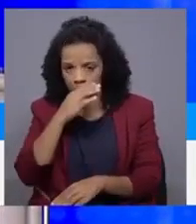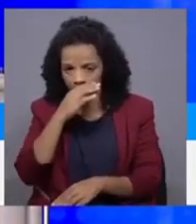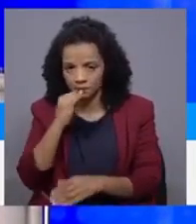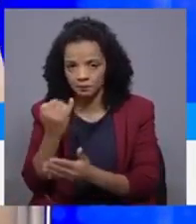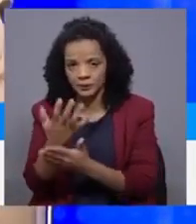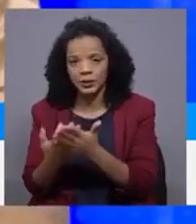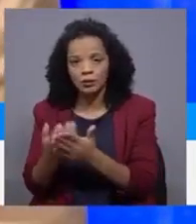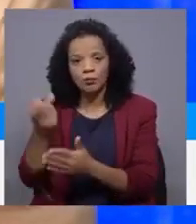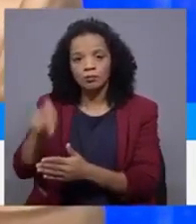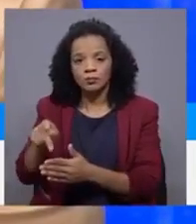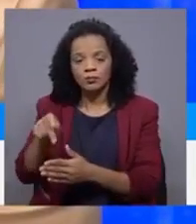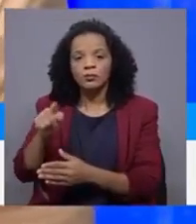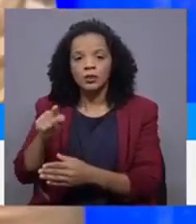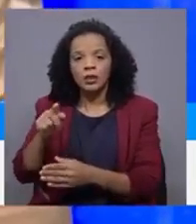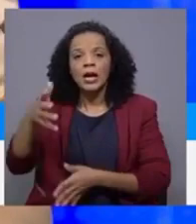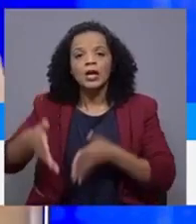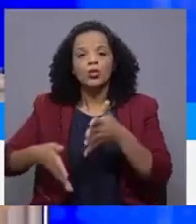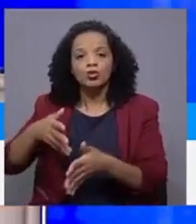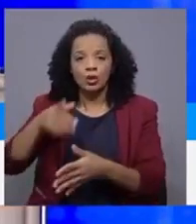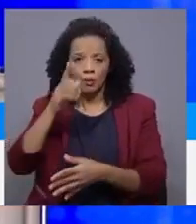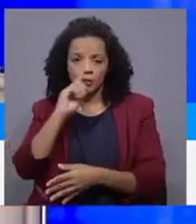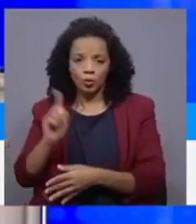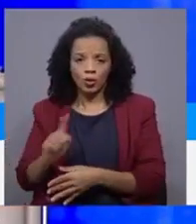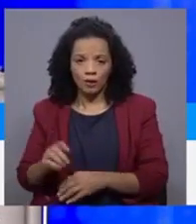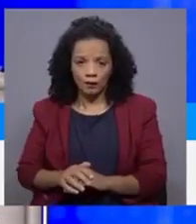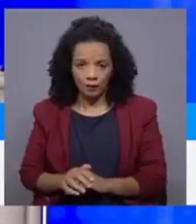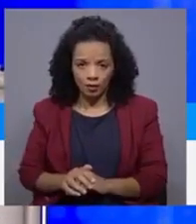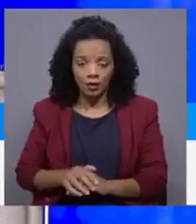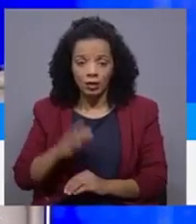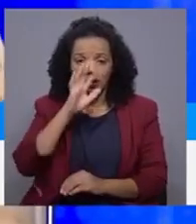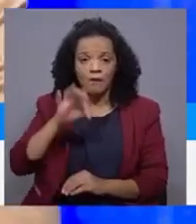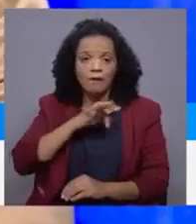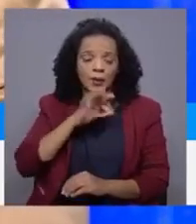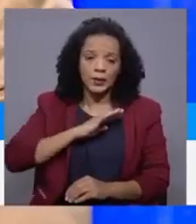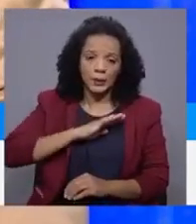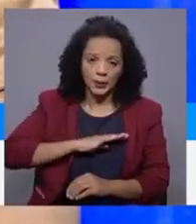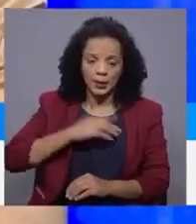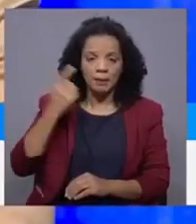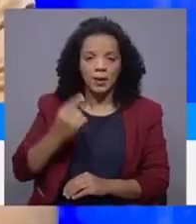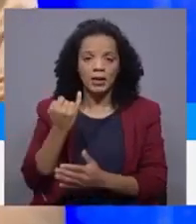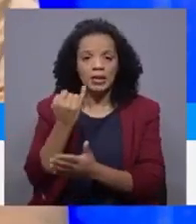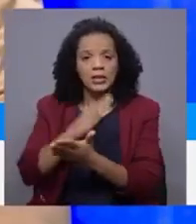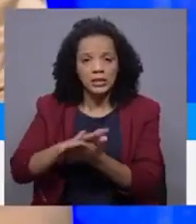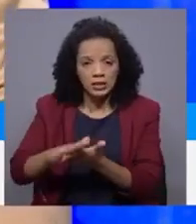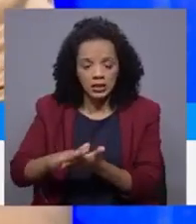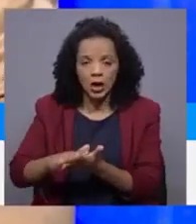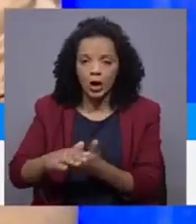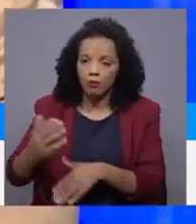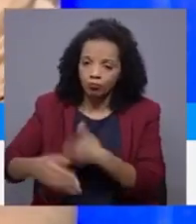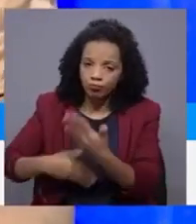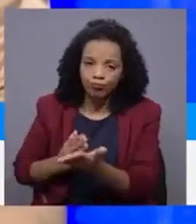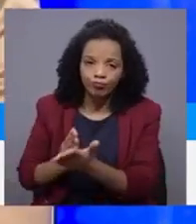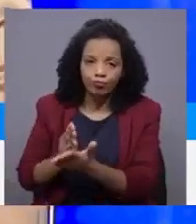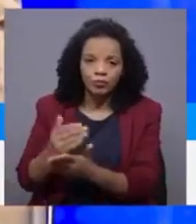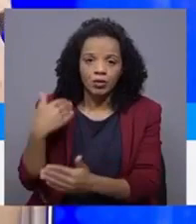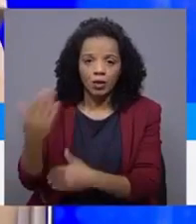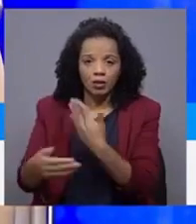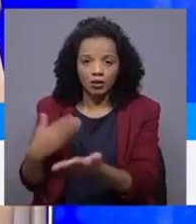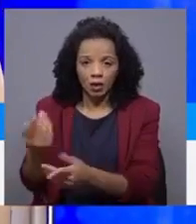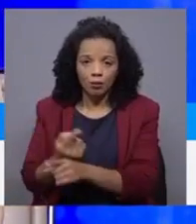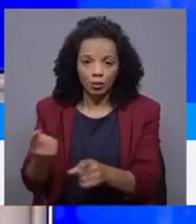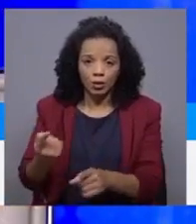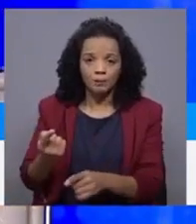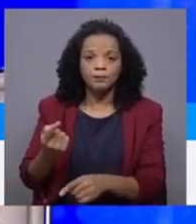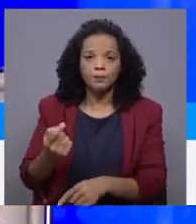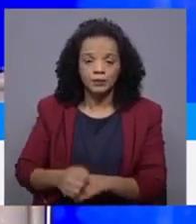isenções que existem é a indústria petrolífera e, portanto, para aliviarmos as famílias, temos que acabar com as isenções que continuadamente continuam a ser dadas, porque quem mais